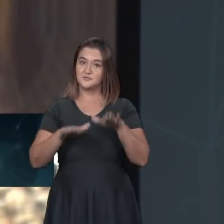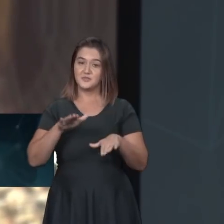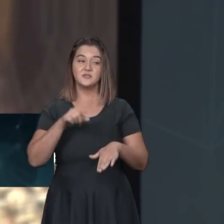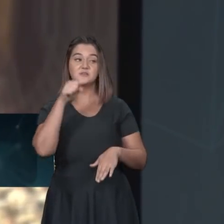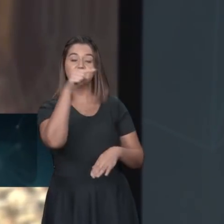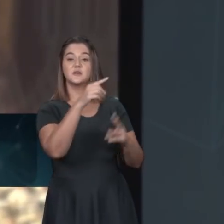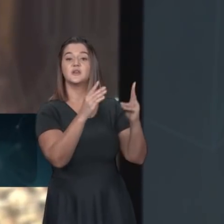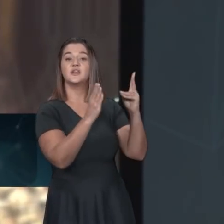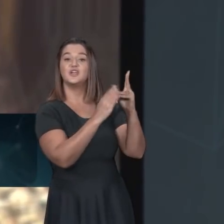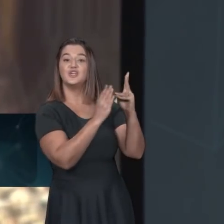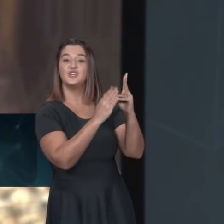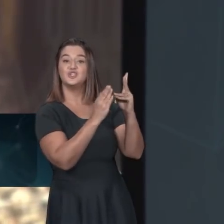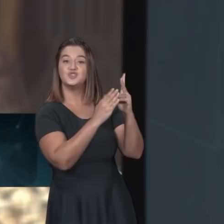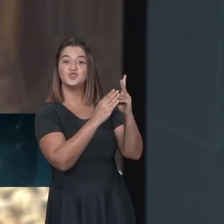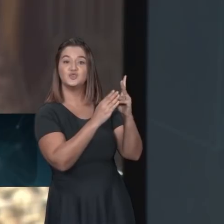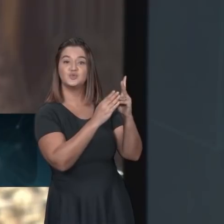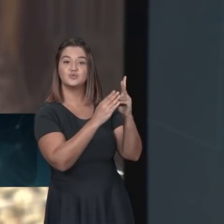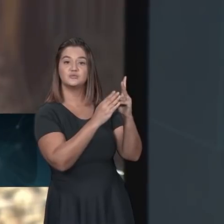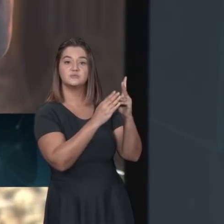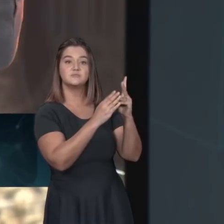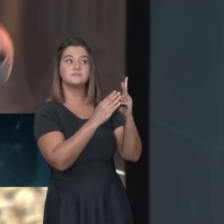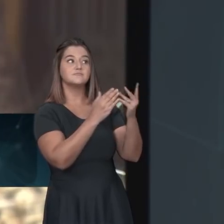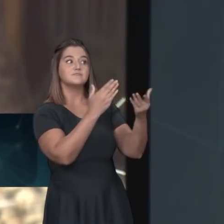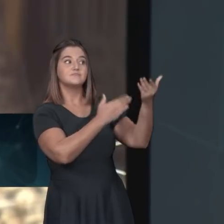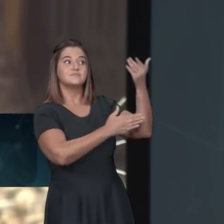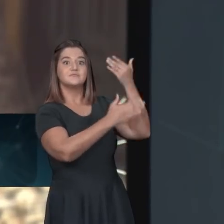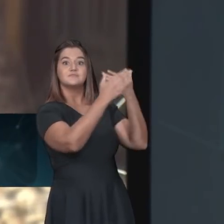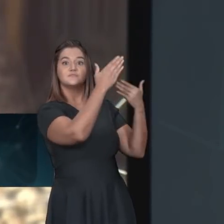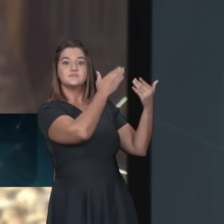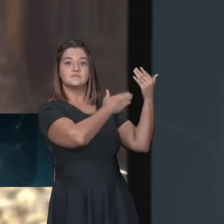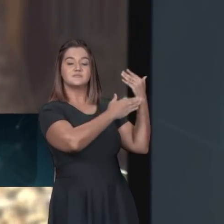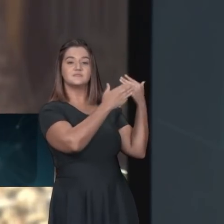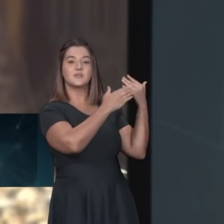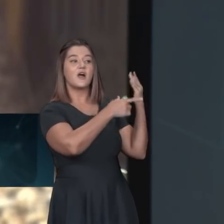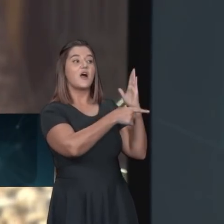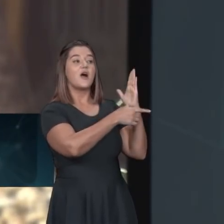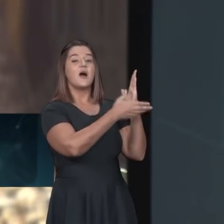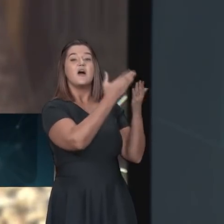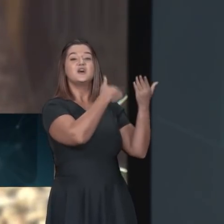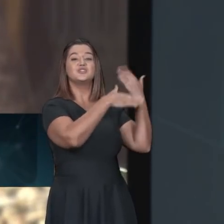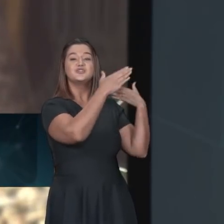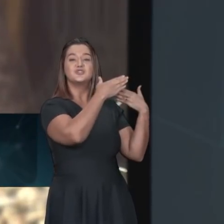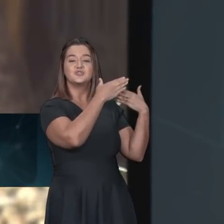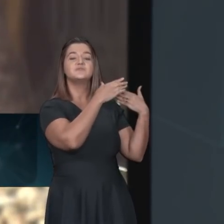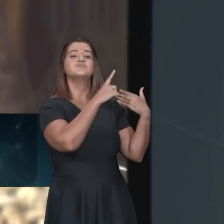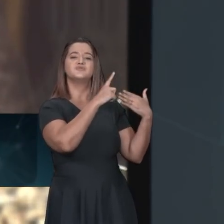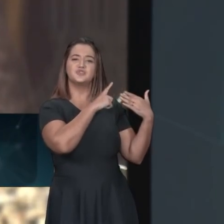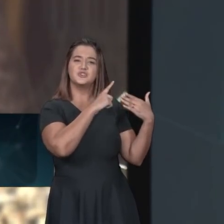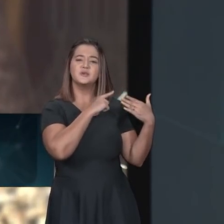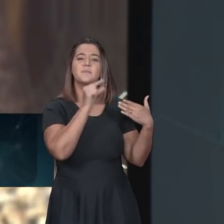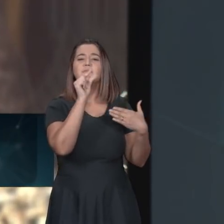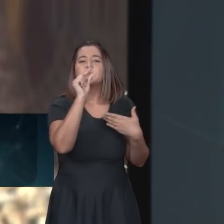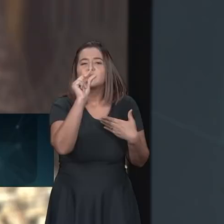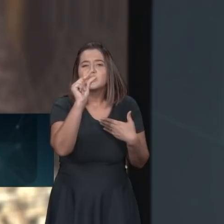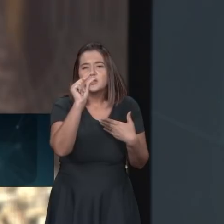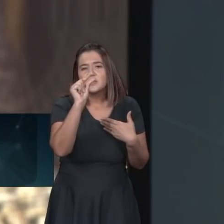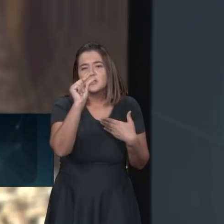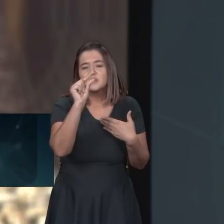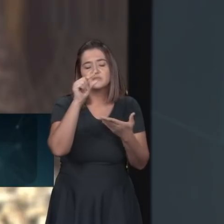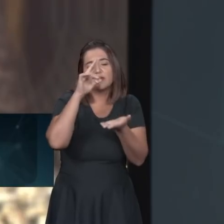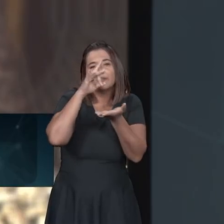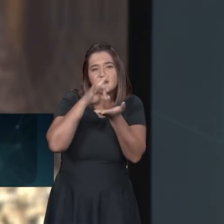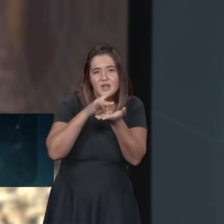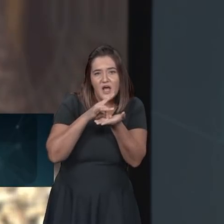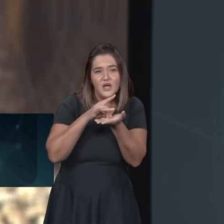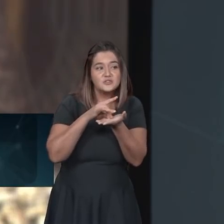índio que estava aqui antes da chegada dos missionários, que tinha talvez apenas uma minúscula fatia da verdade,